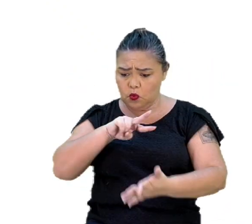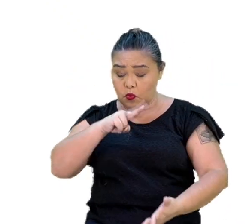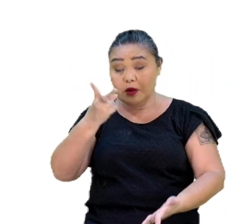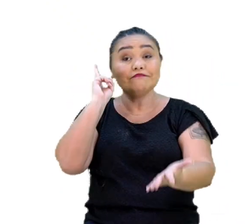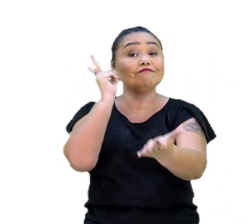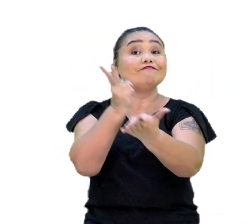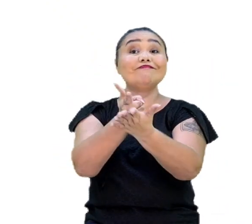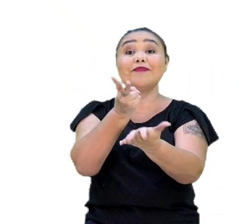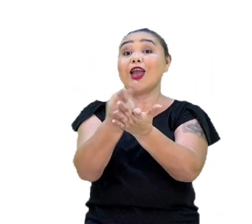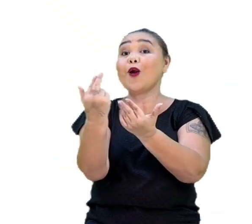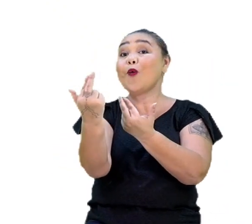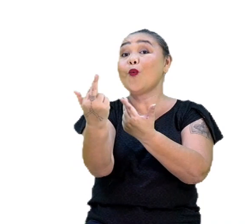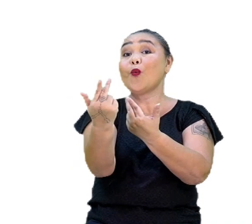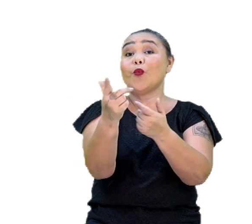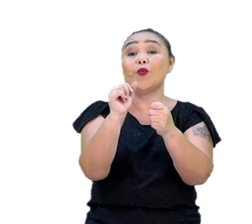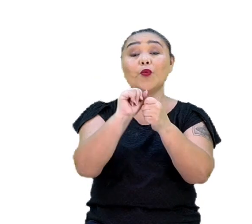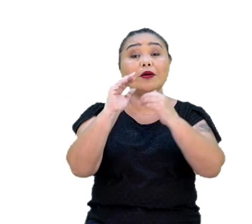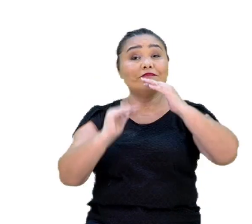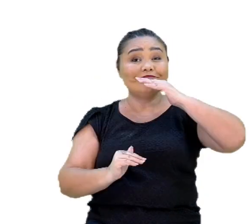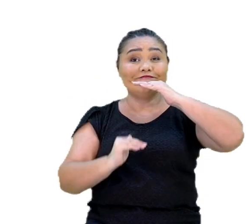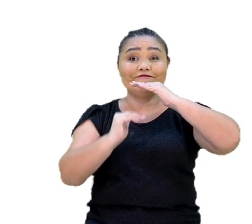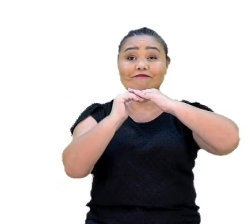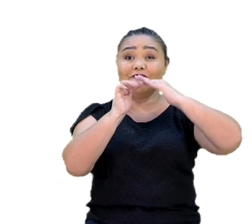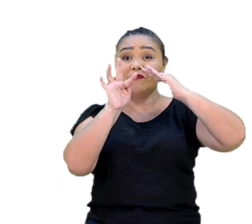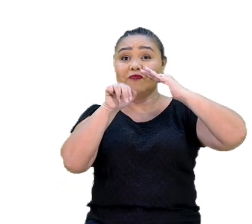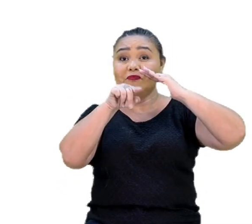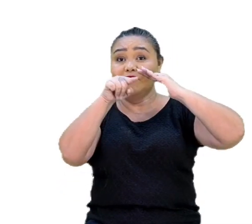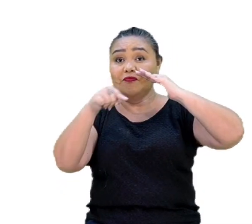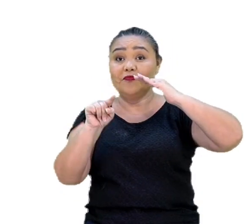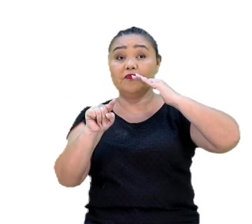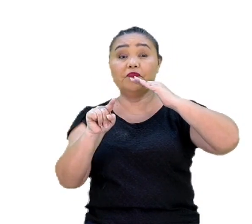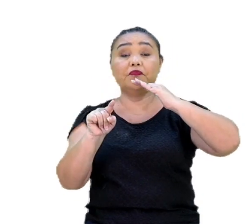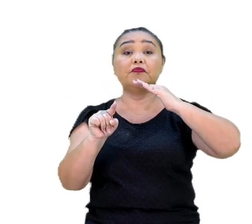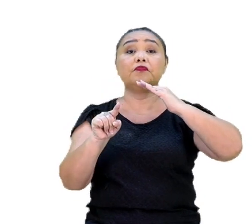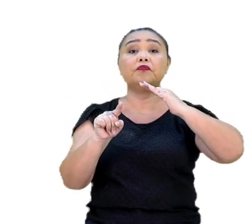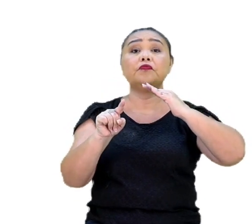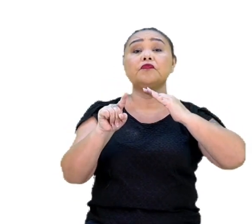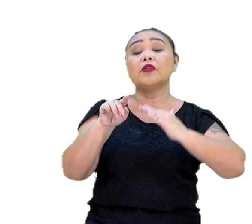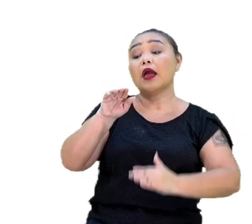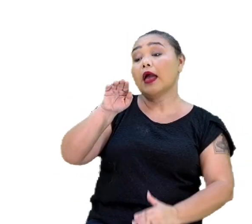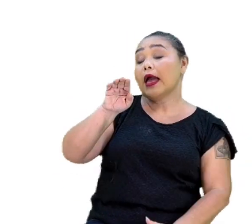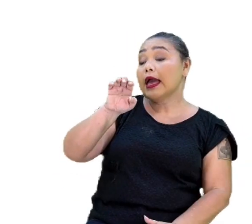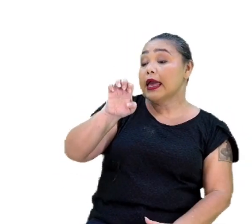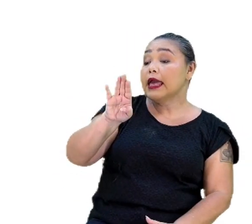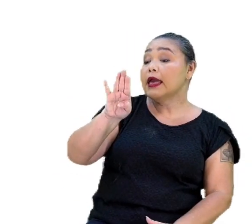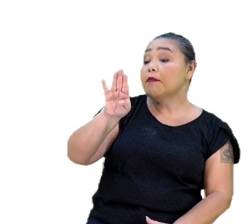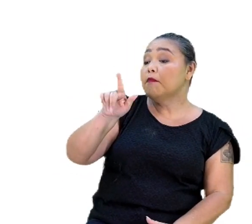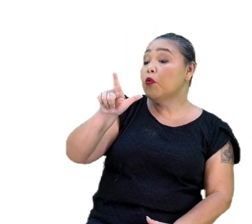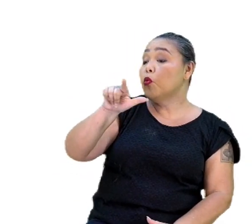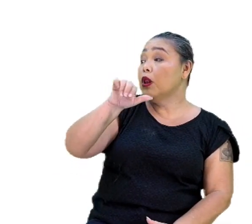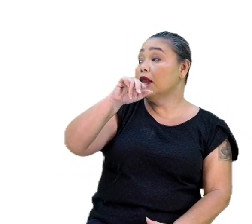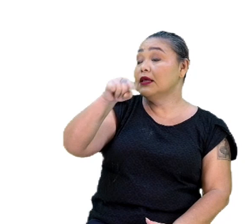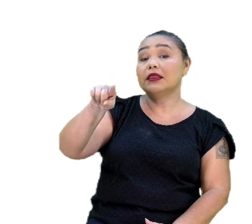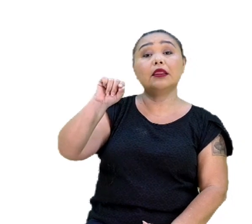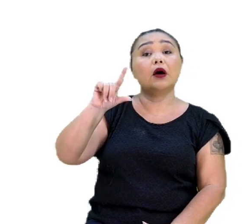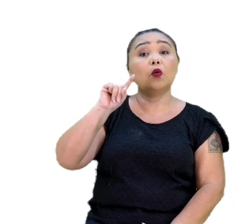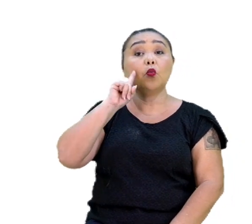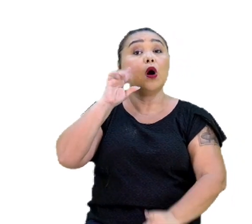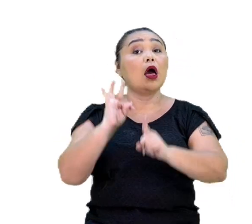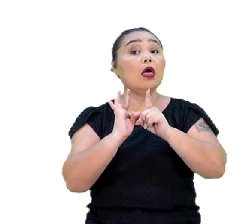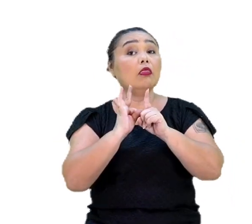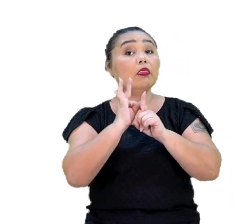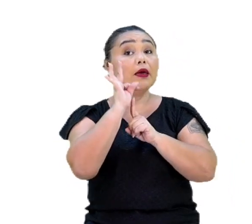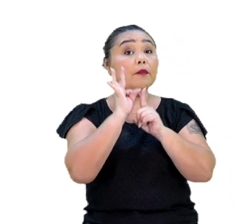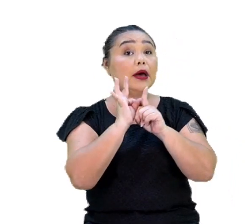mesma. Então, é o ponto de fusão. Ponto de ebulição. é a temperatura onde